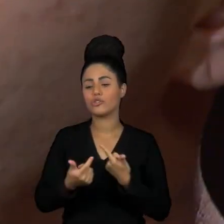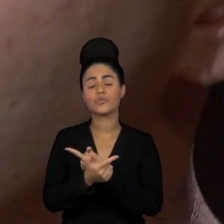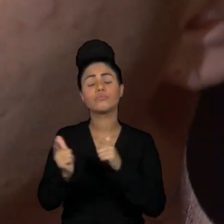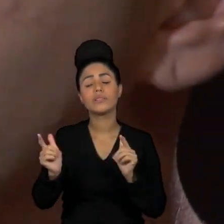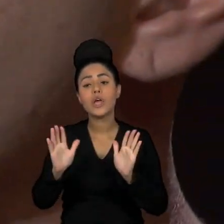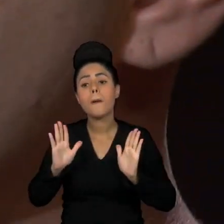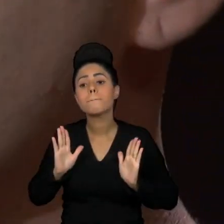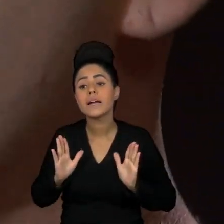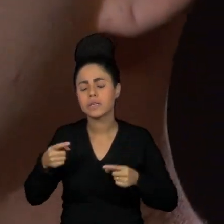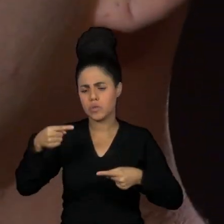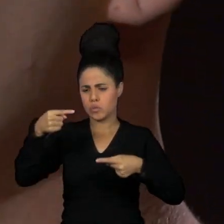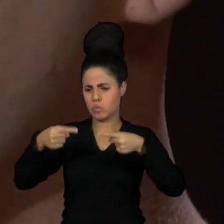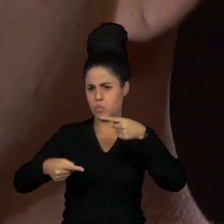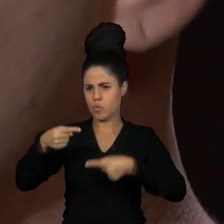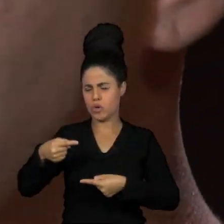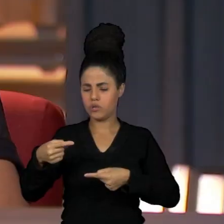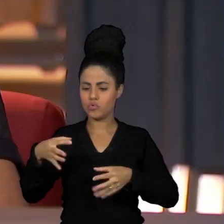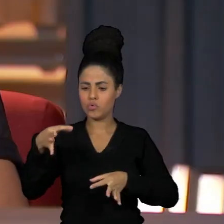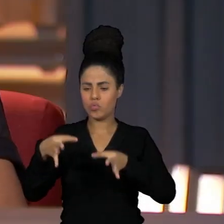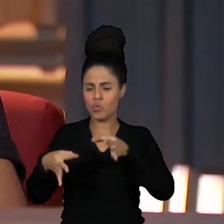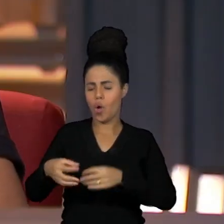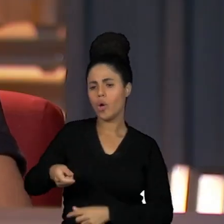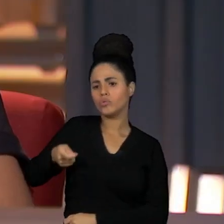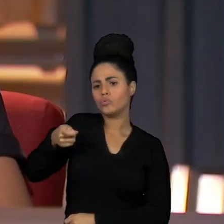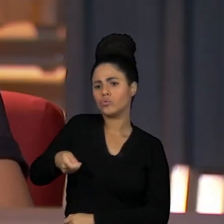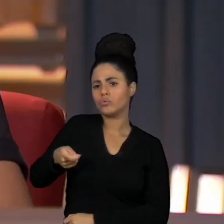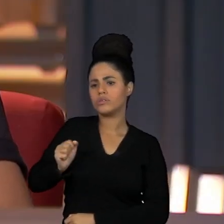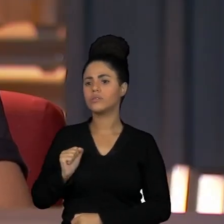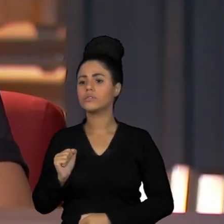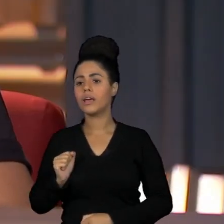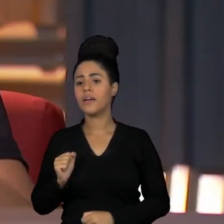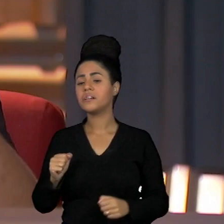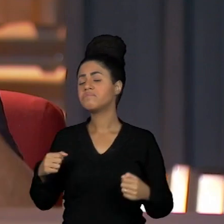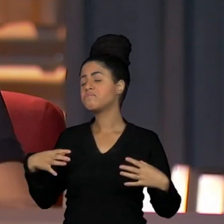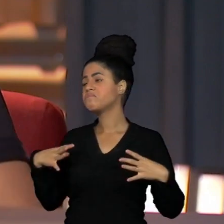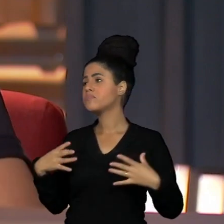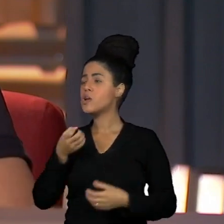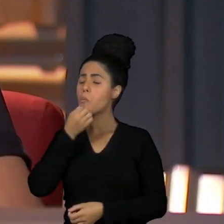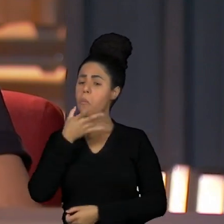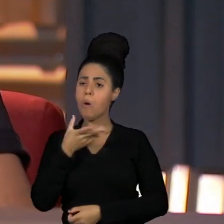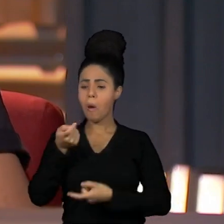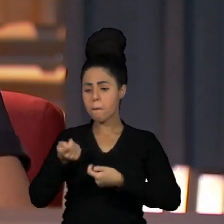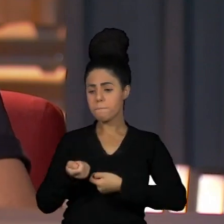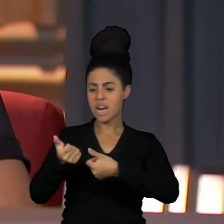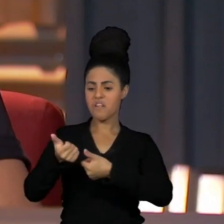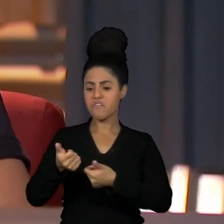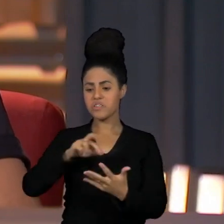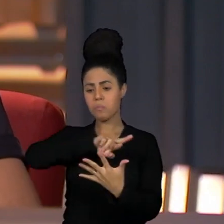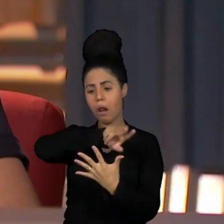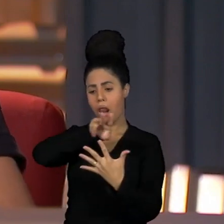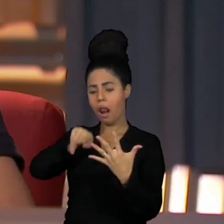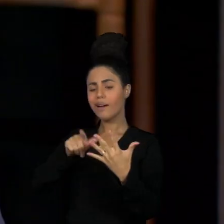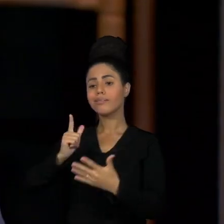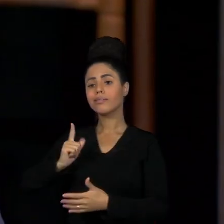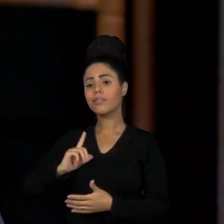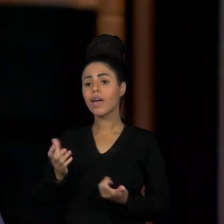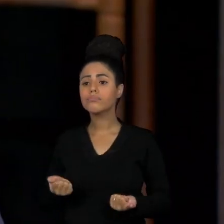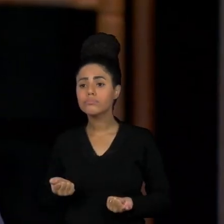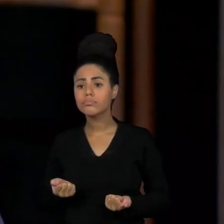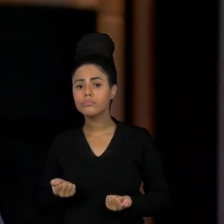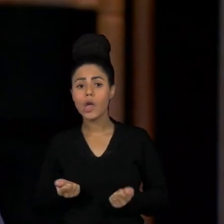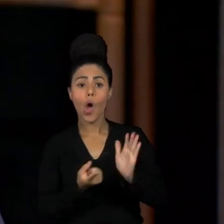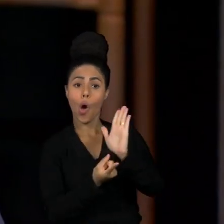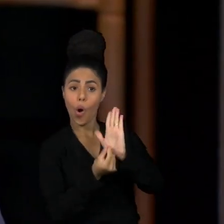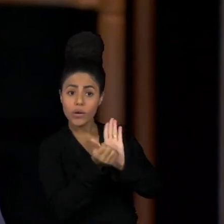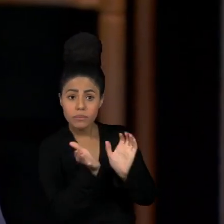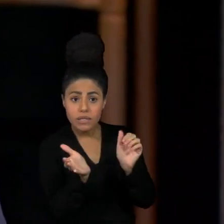vê políticos, juízes com regalia, com auxílio não sei o quê, auxílio lá. E orçamentos secretos.